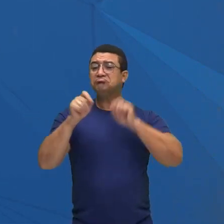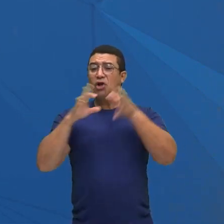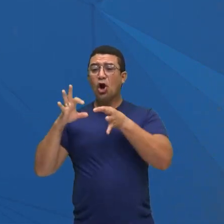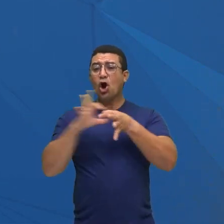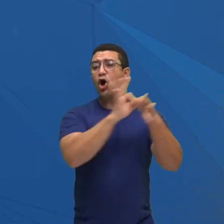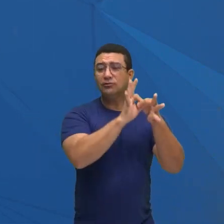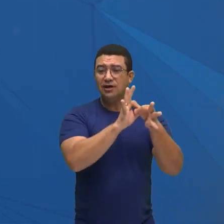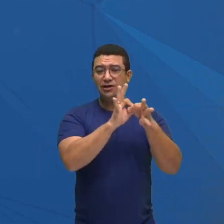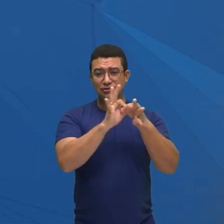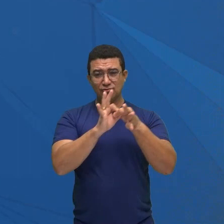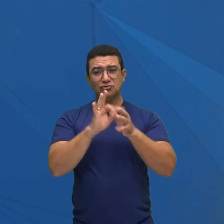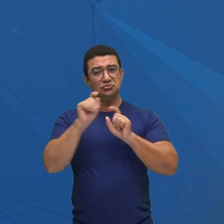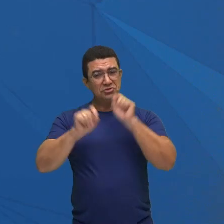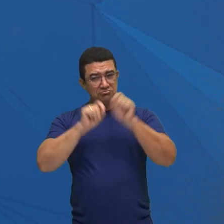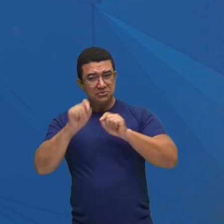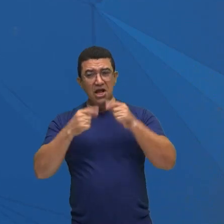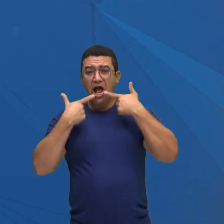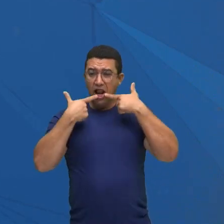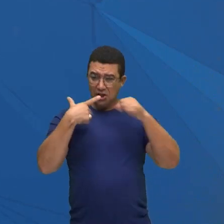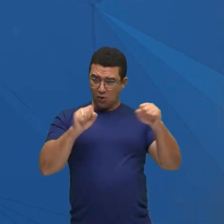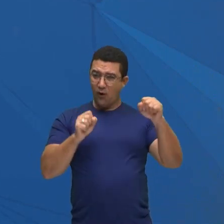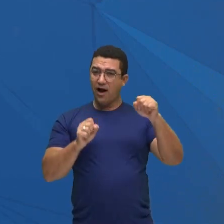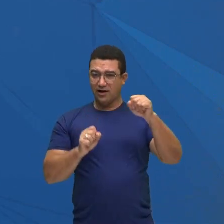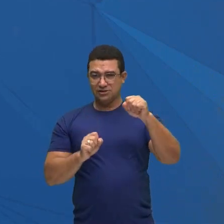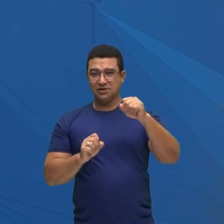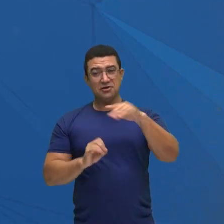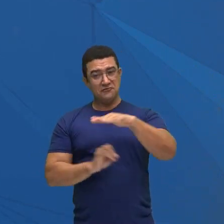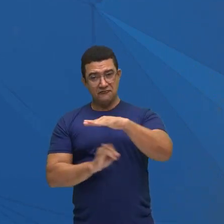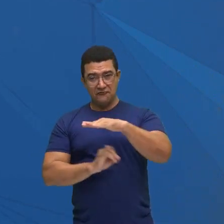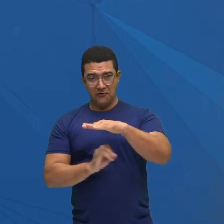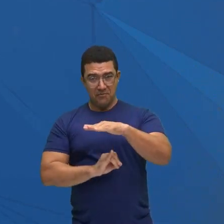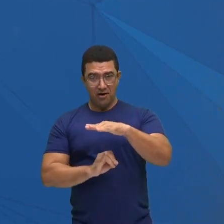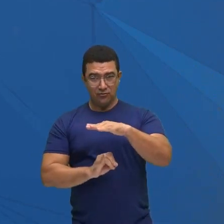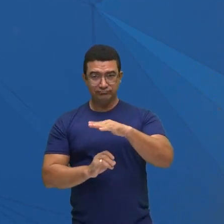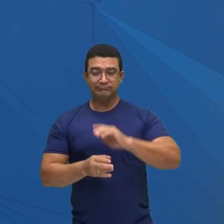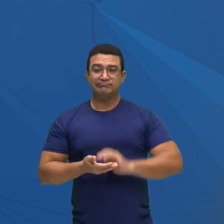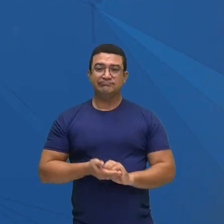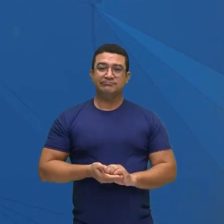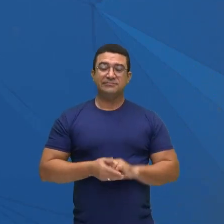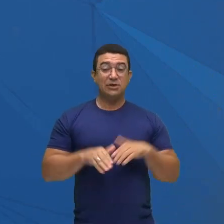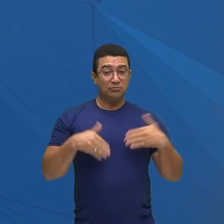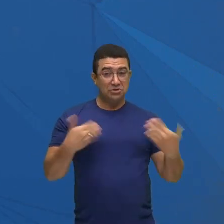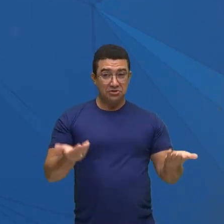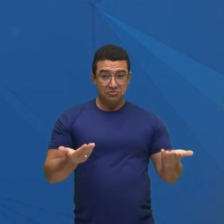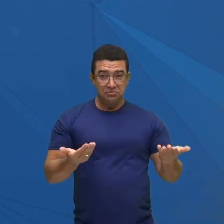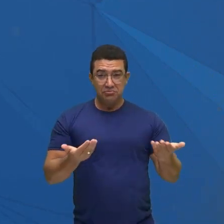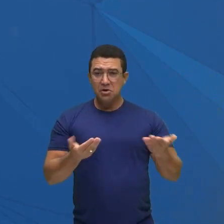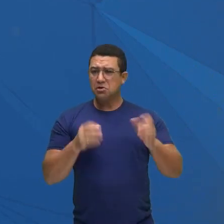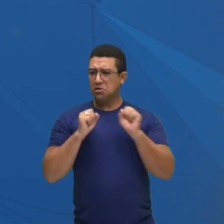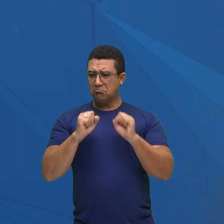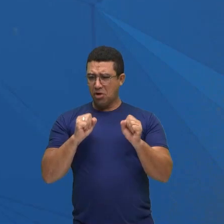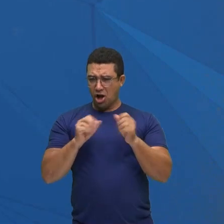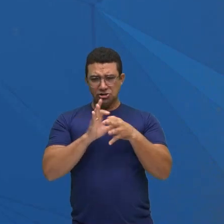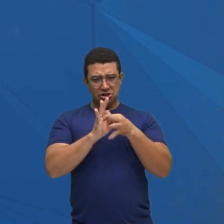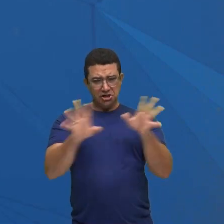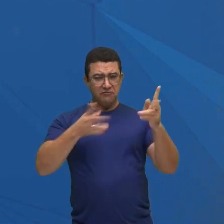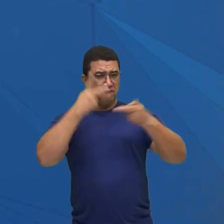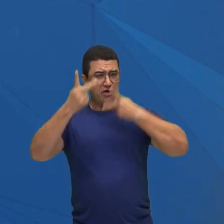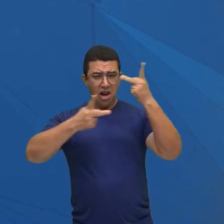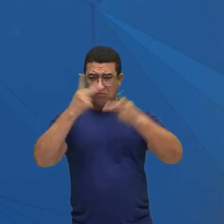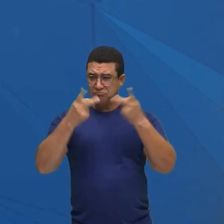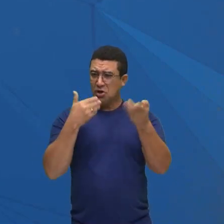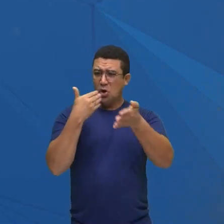mais coloquial, onde a importância da comunicação e de se fazer entender com relação ao outro é muito